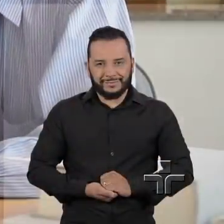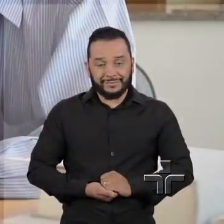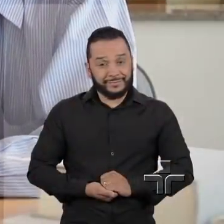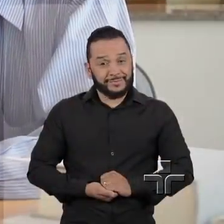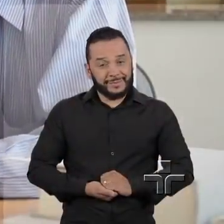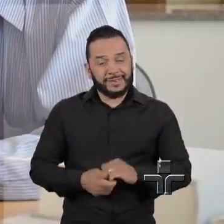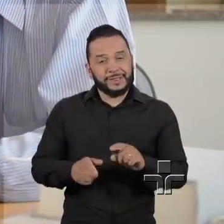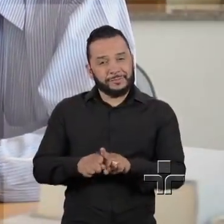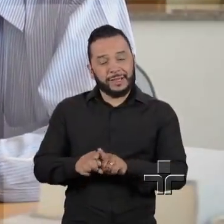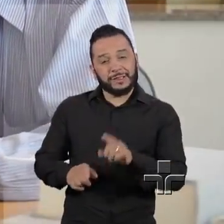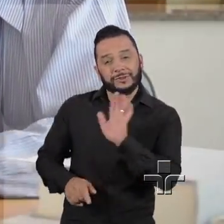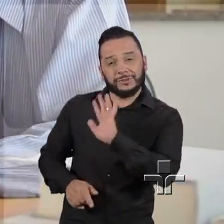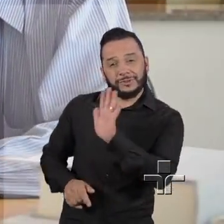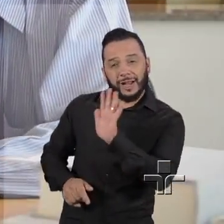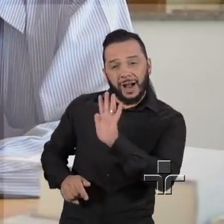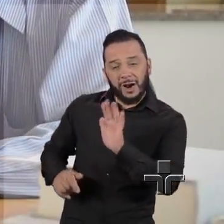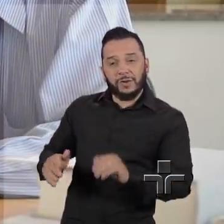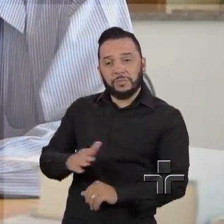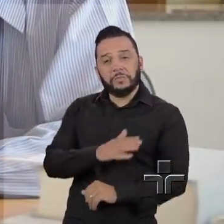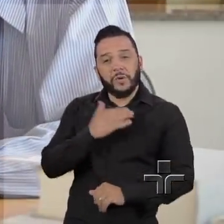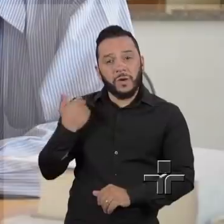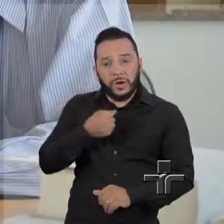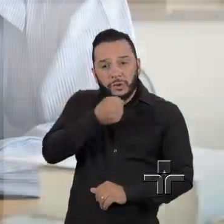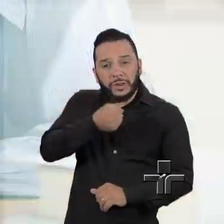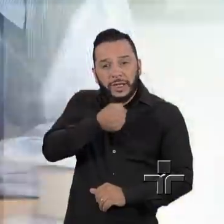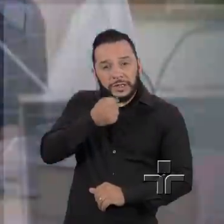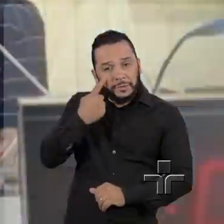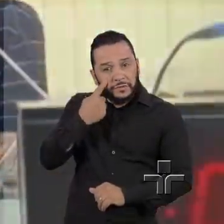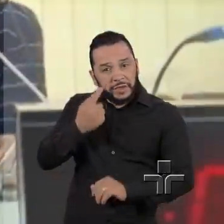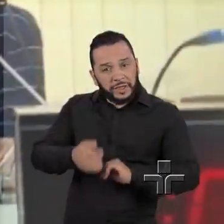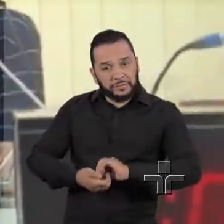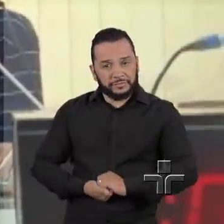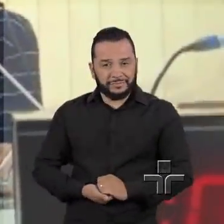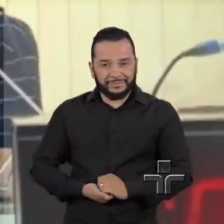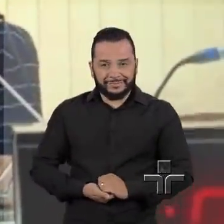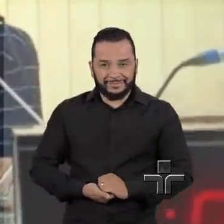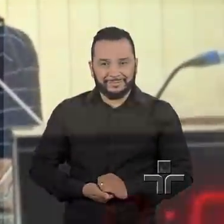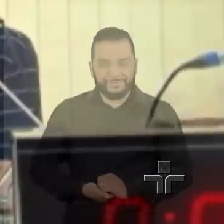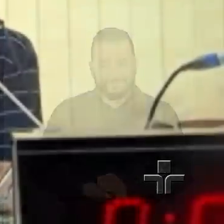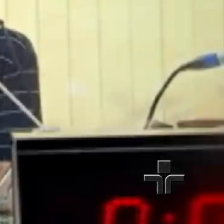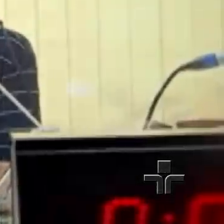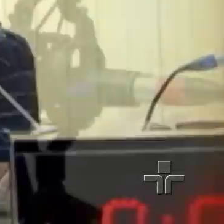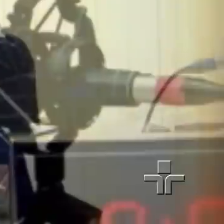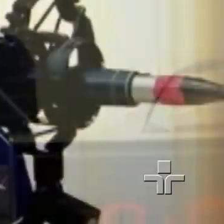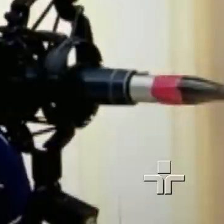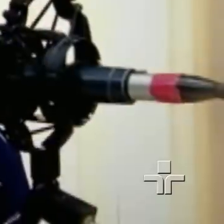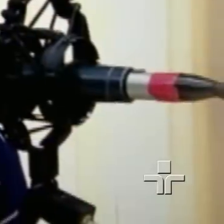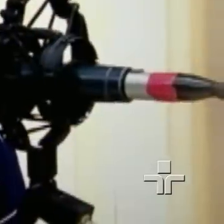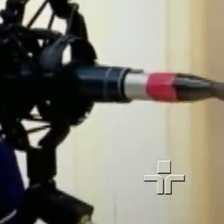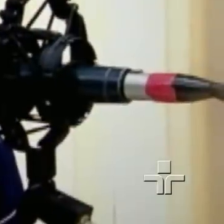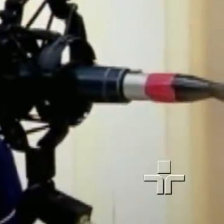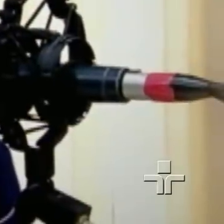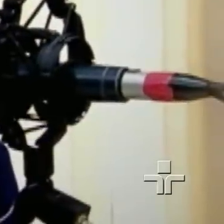Nos despedimos de grandes nomes do jornalismo. Obrigado pelo carinho, pela força.